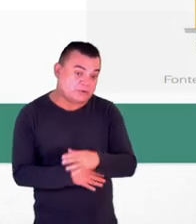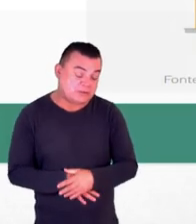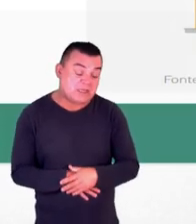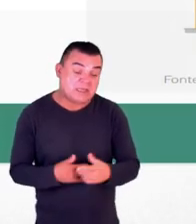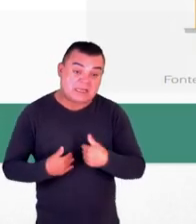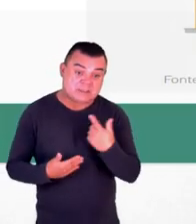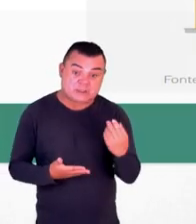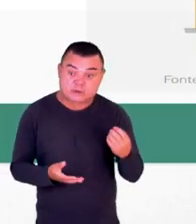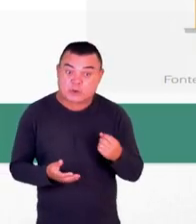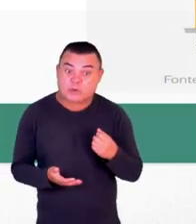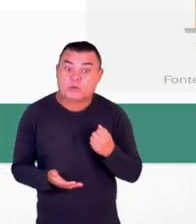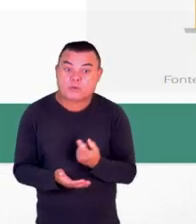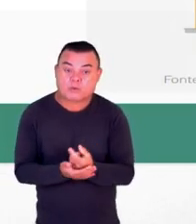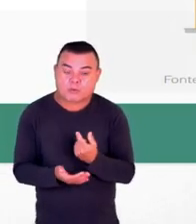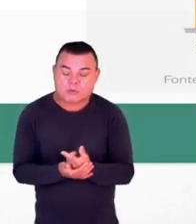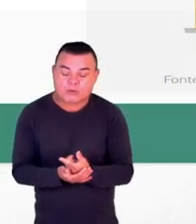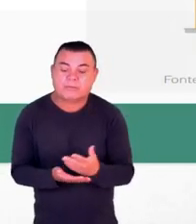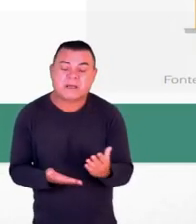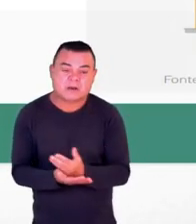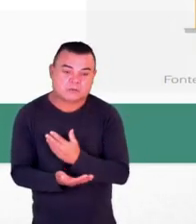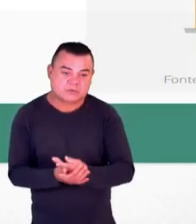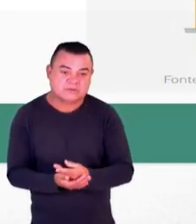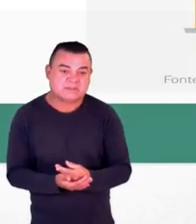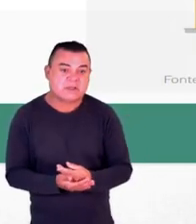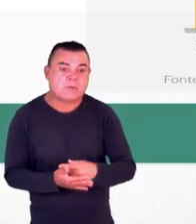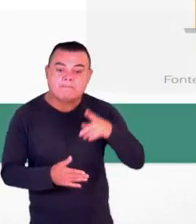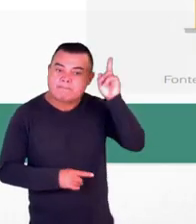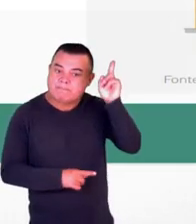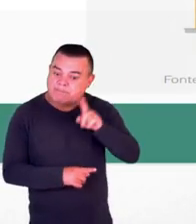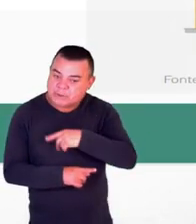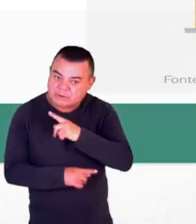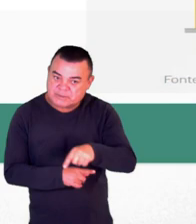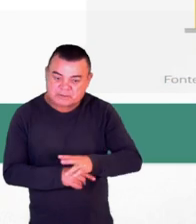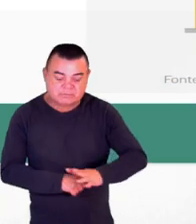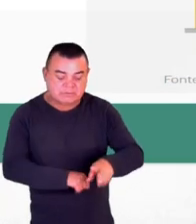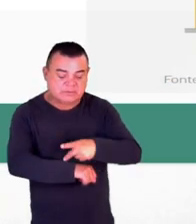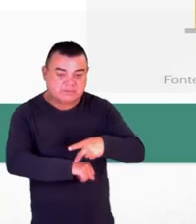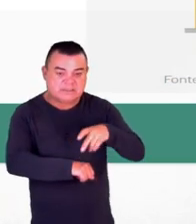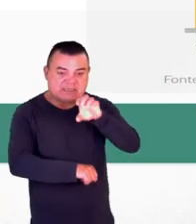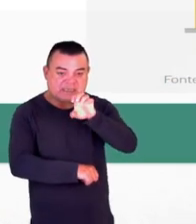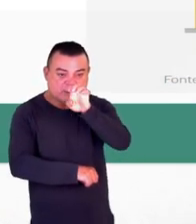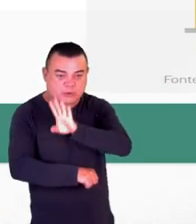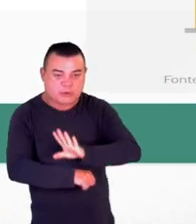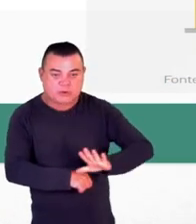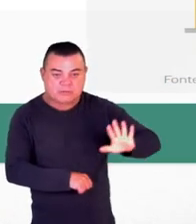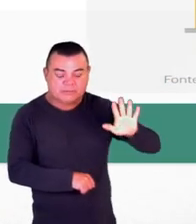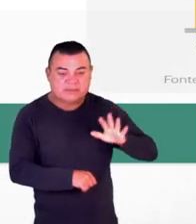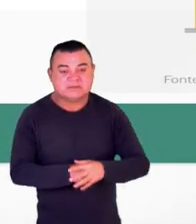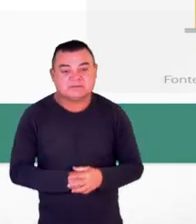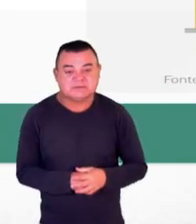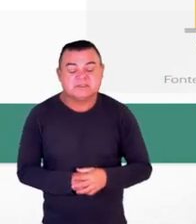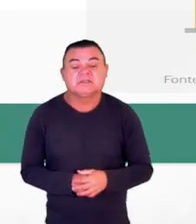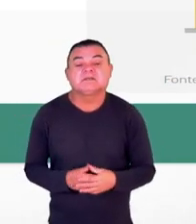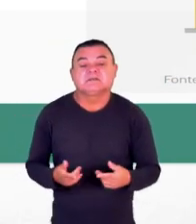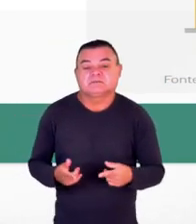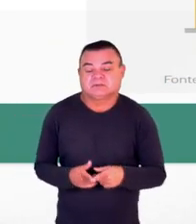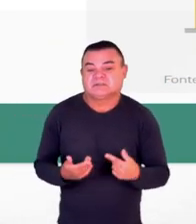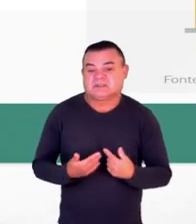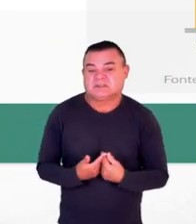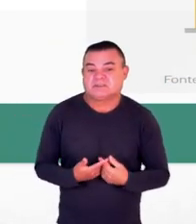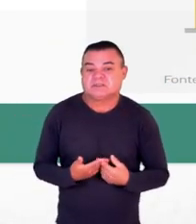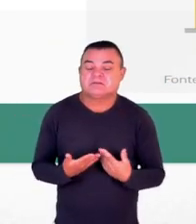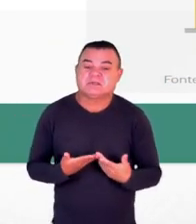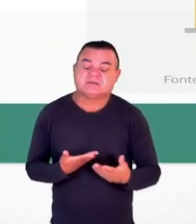são proibidos em vários países da Europa a gente pela fian tem um trabalho aí eh com eh organizações para para